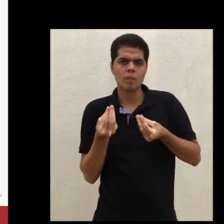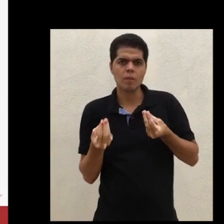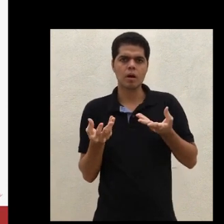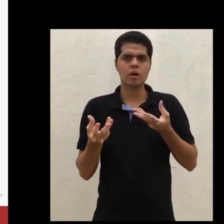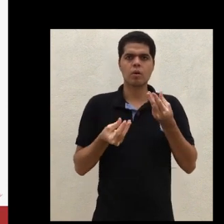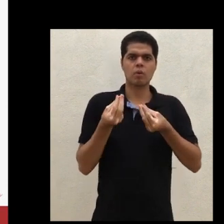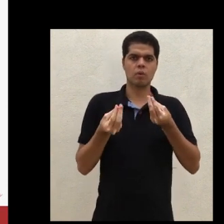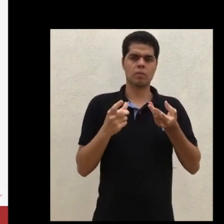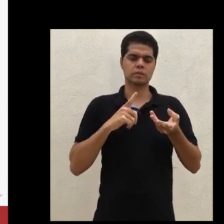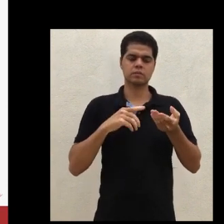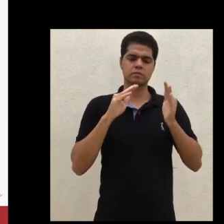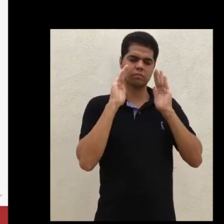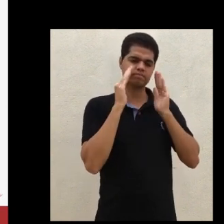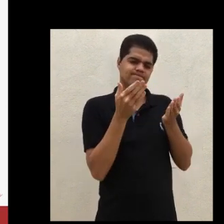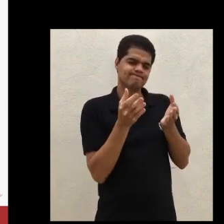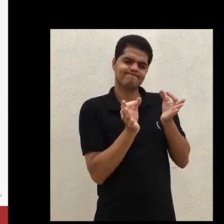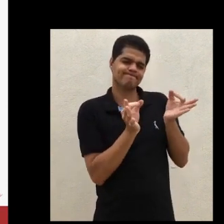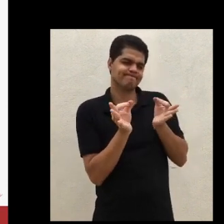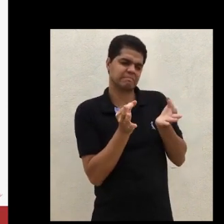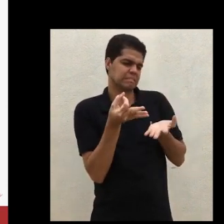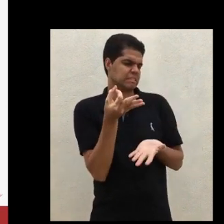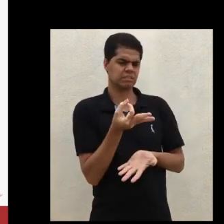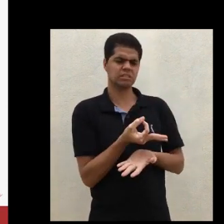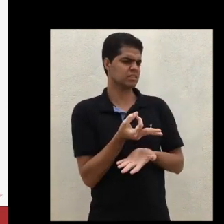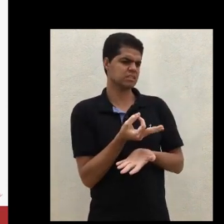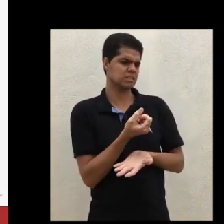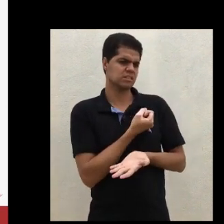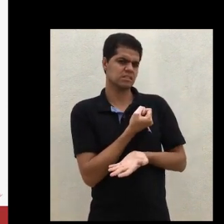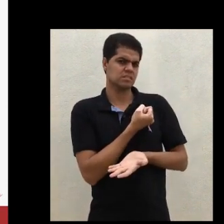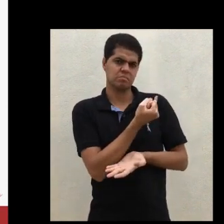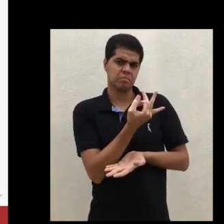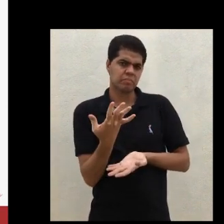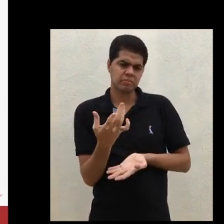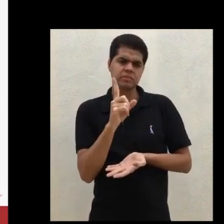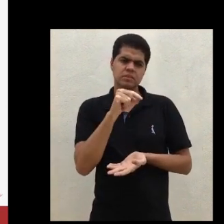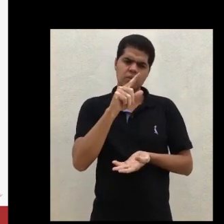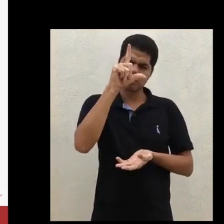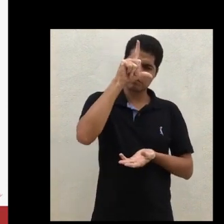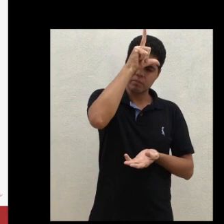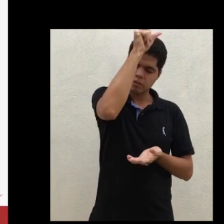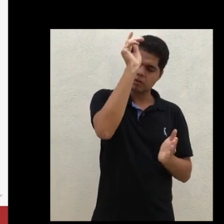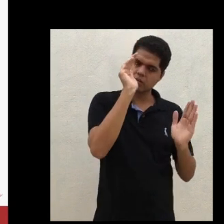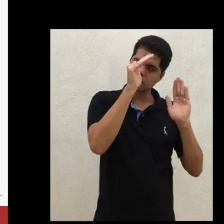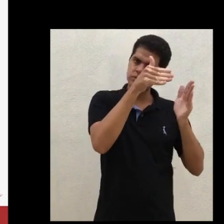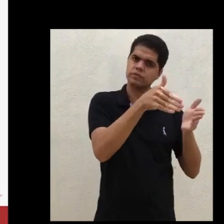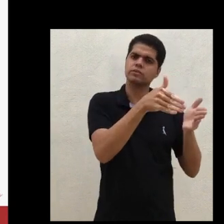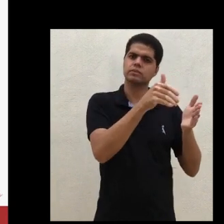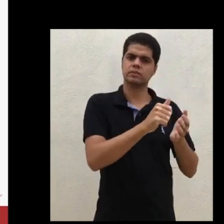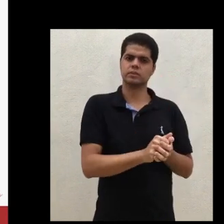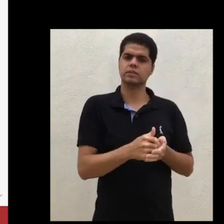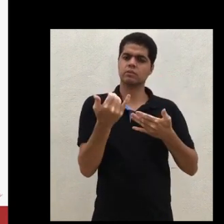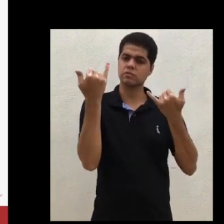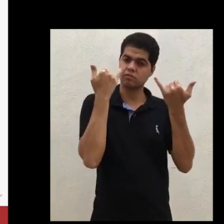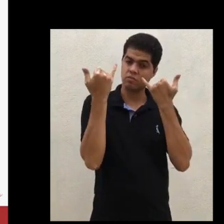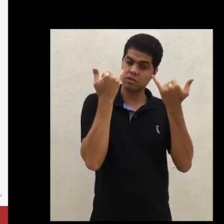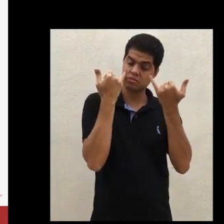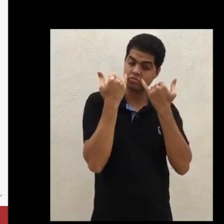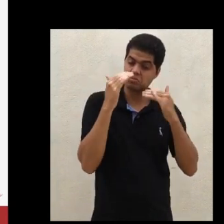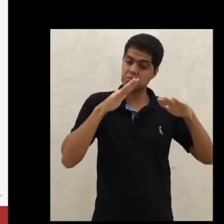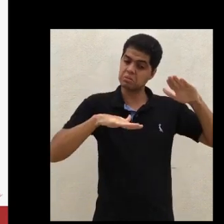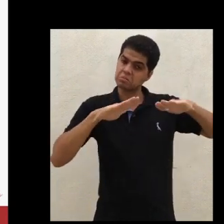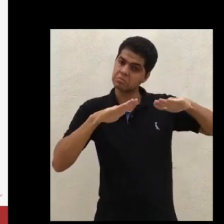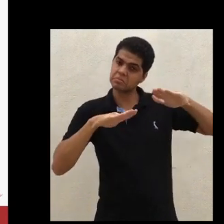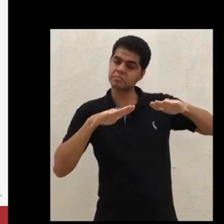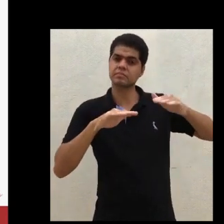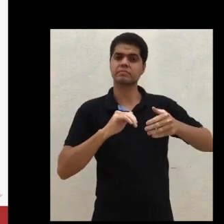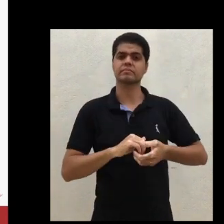né? Então, quando você trabalha com grau de incerteza, geralmente a gente já pensa na lógica fuzzy, né?